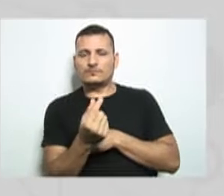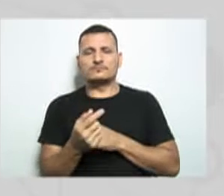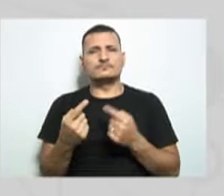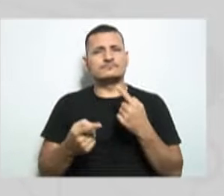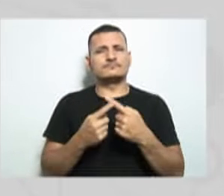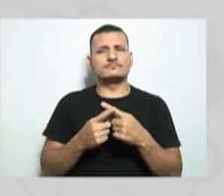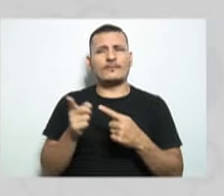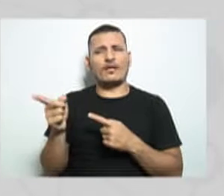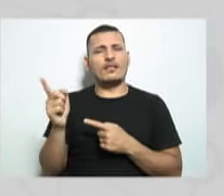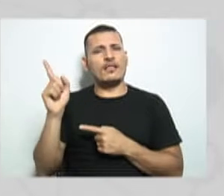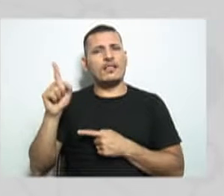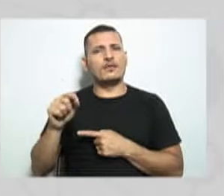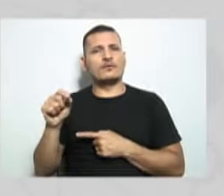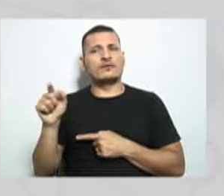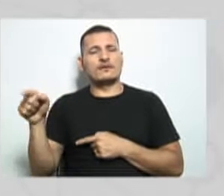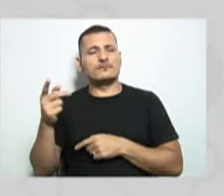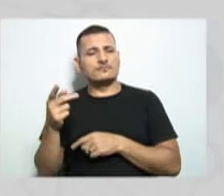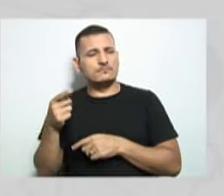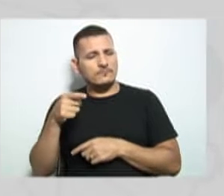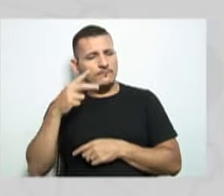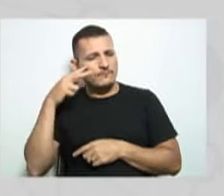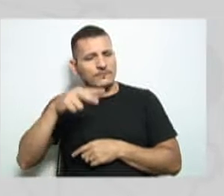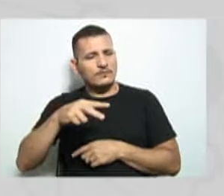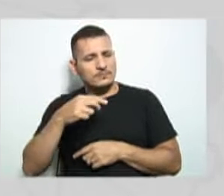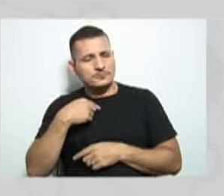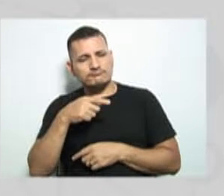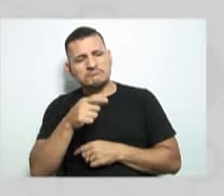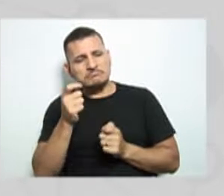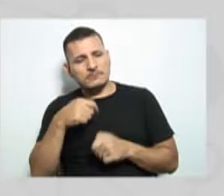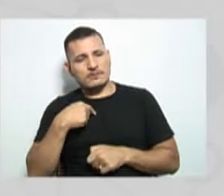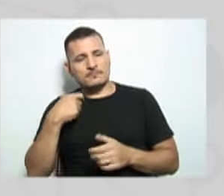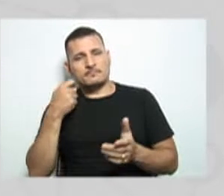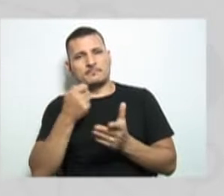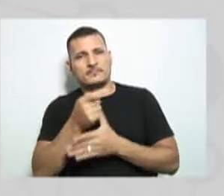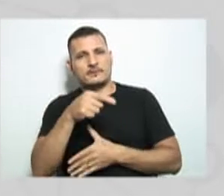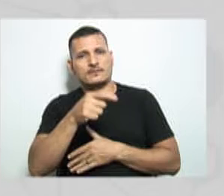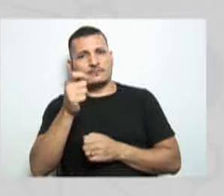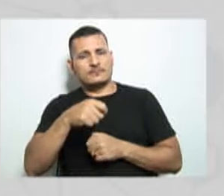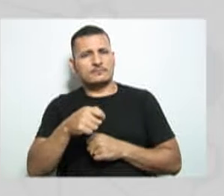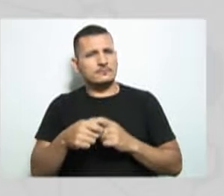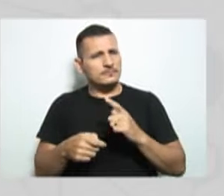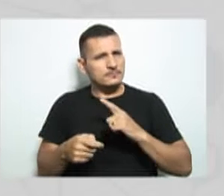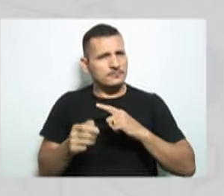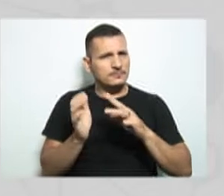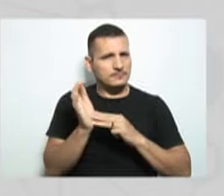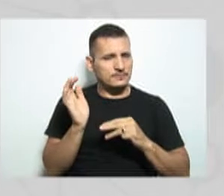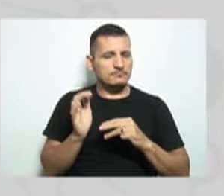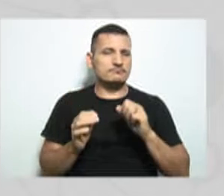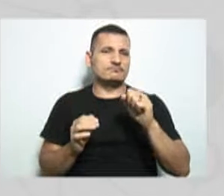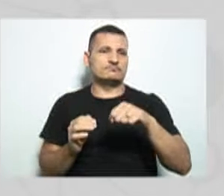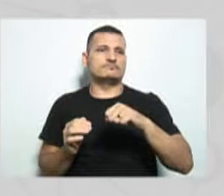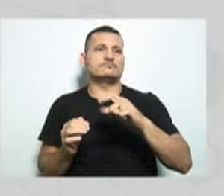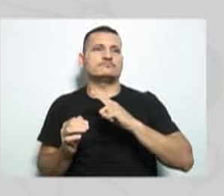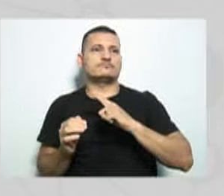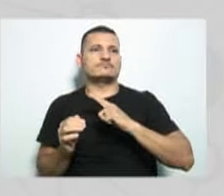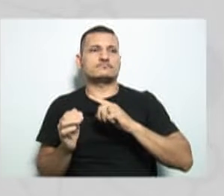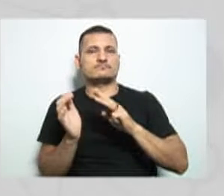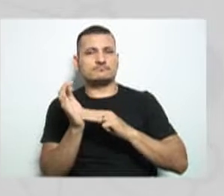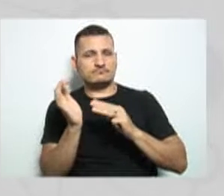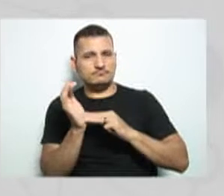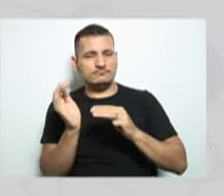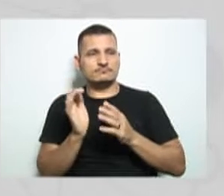consumidor estaria disposto a pagar. Nossa, existe esse tipo de método? Sim, existe esse tipo de